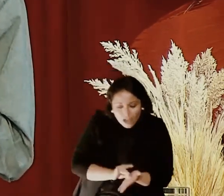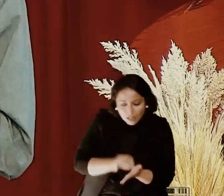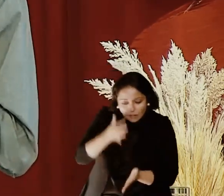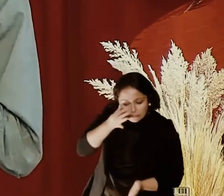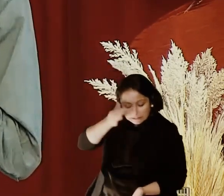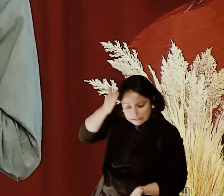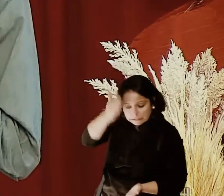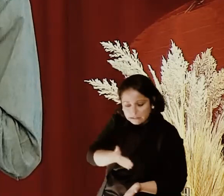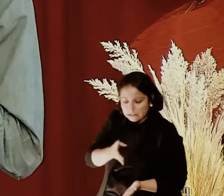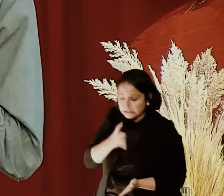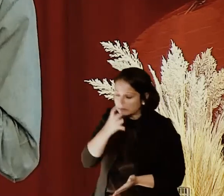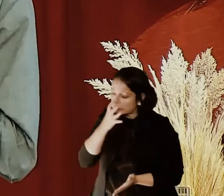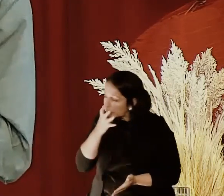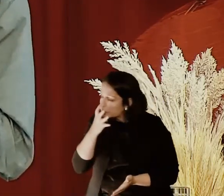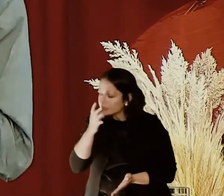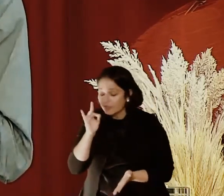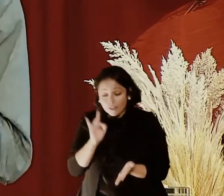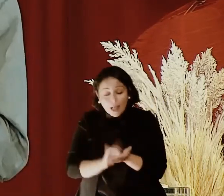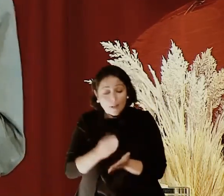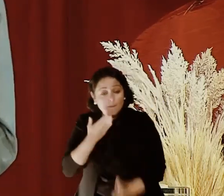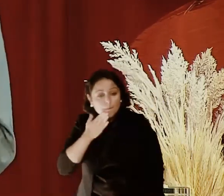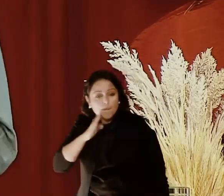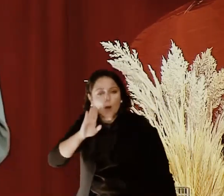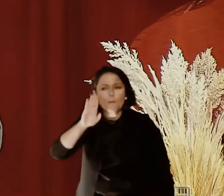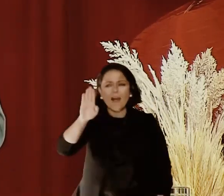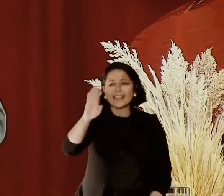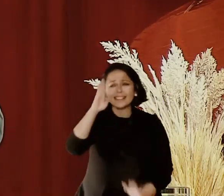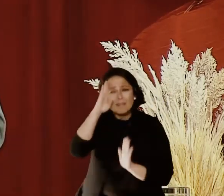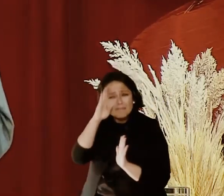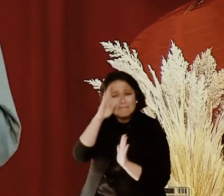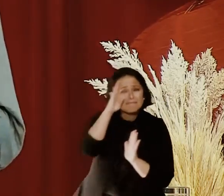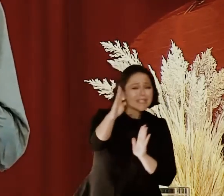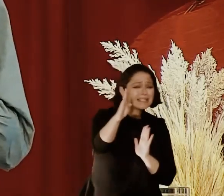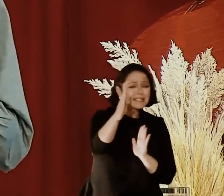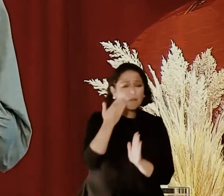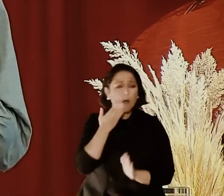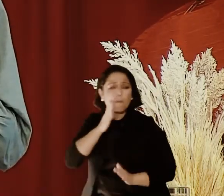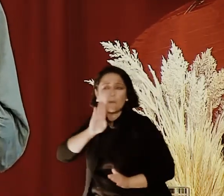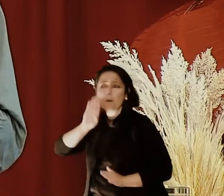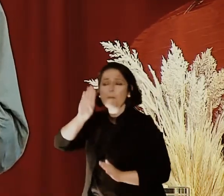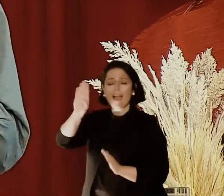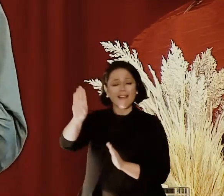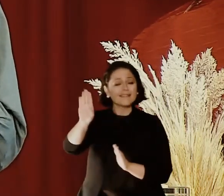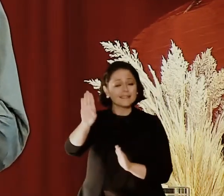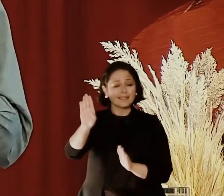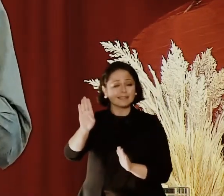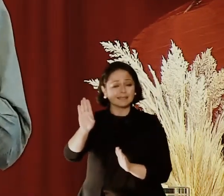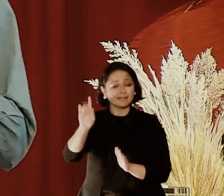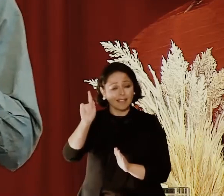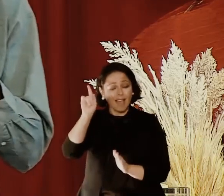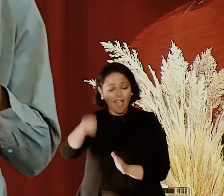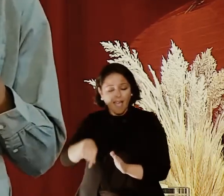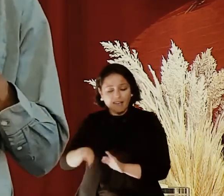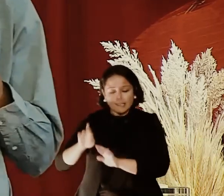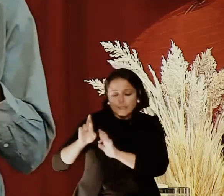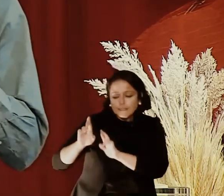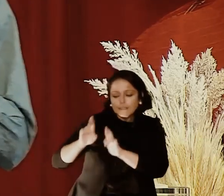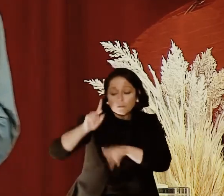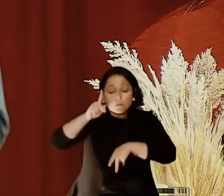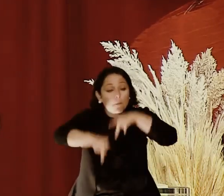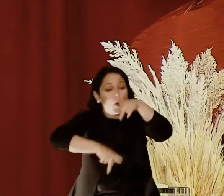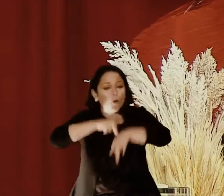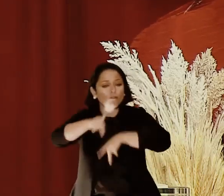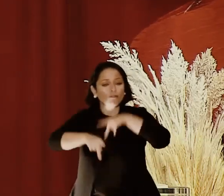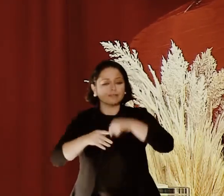tão impressionante o cumprimento da maior promessa que havia na expectativa do povo